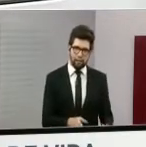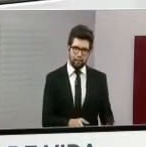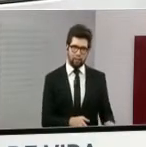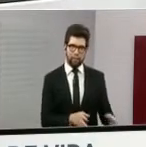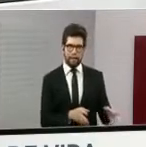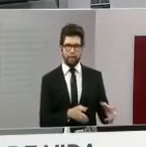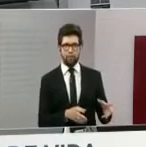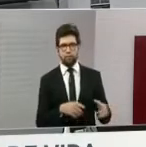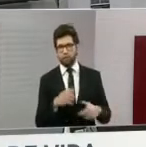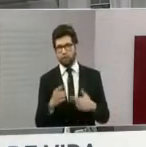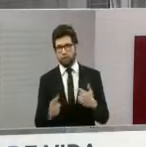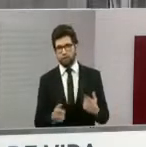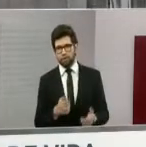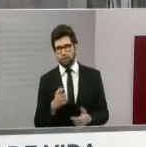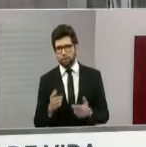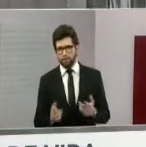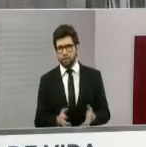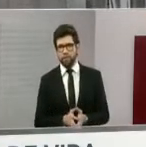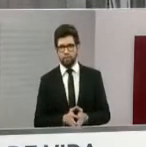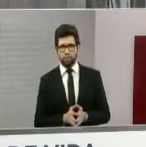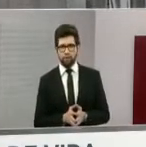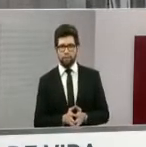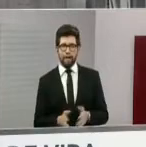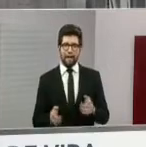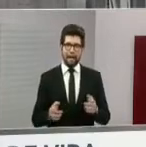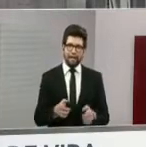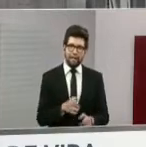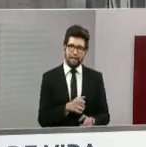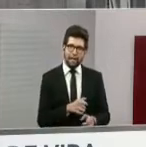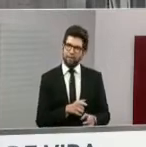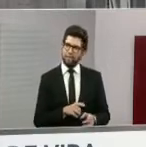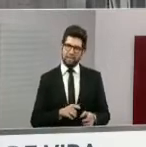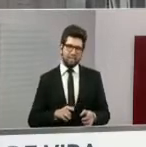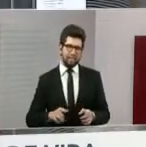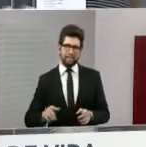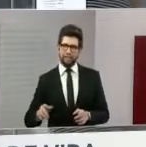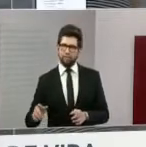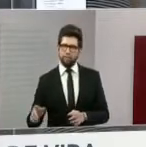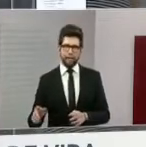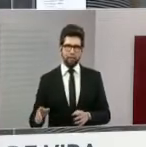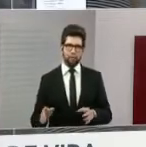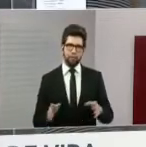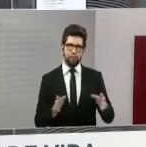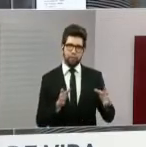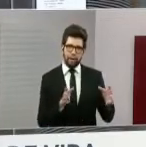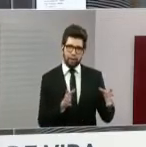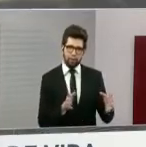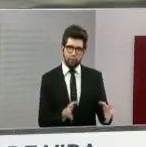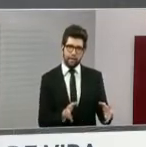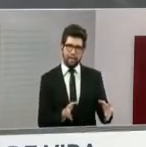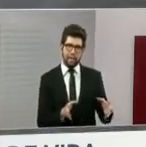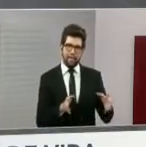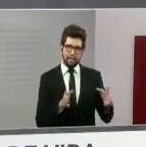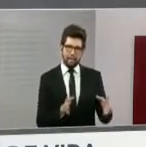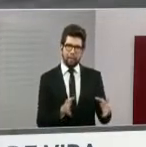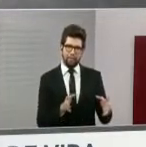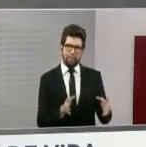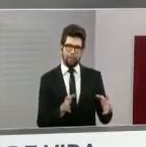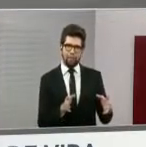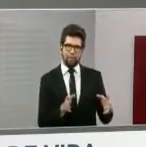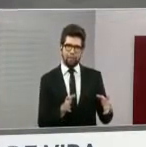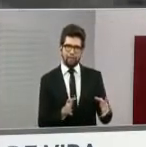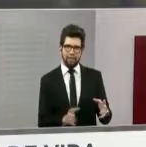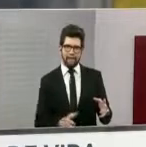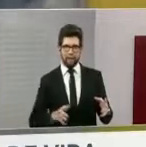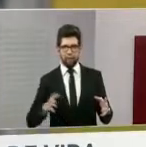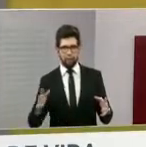roda de seu ali o prédio inclusive com a ajuda de Dois Vizinhos Joel a eles andaram cerca de 300 metros porque o prédio fica exatamente